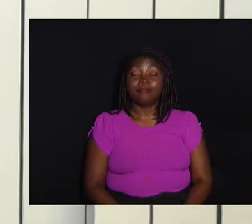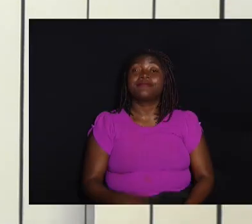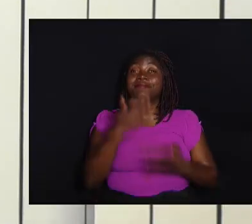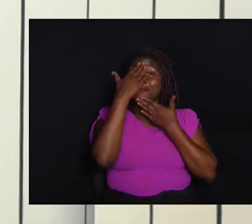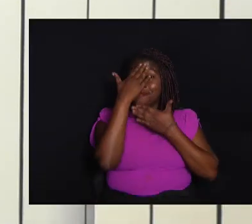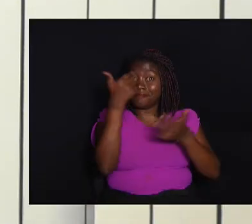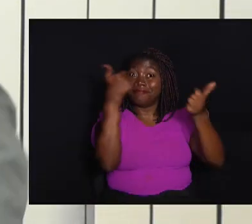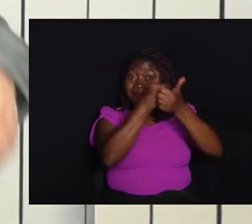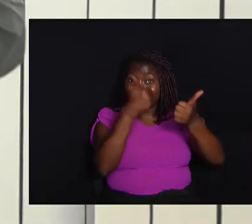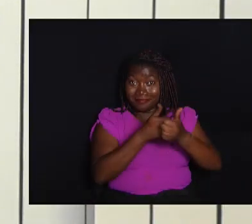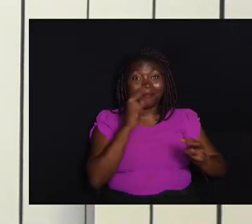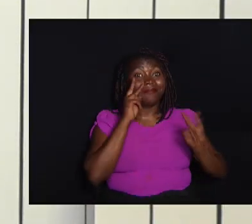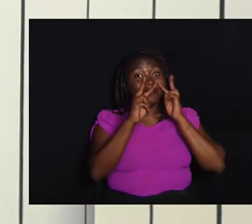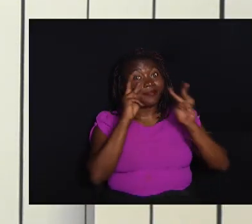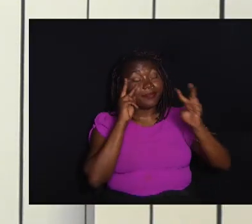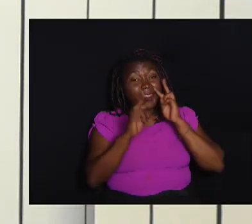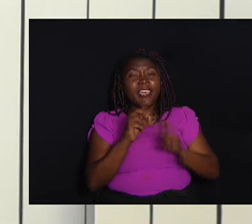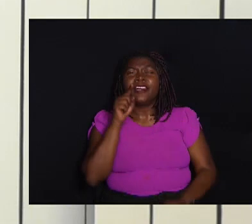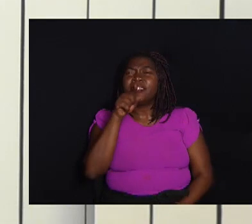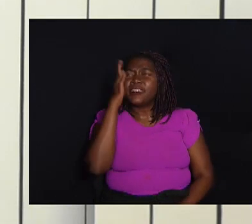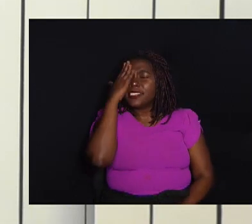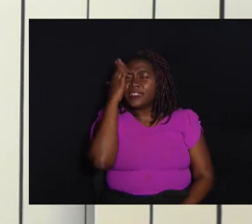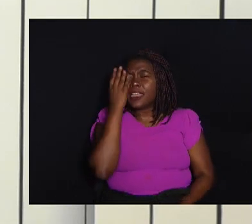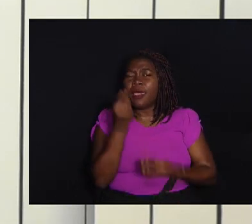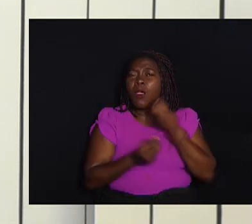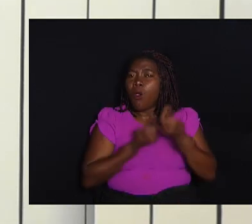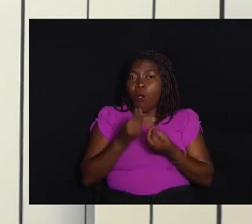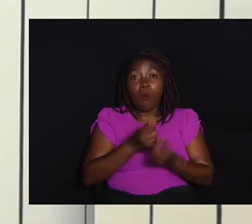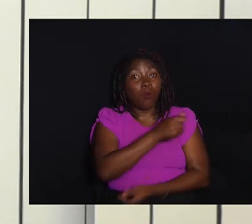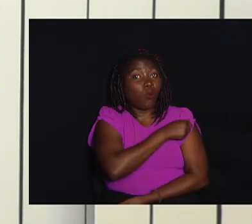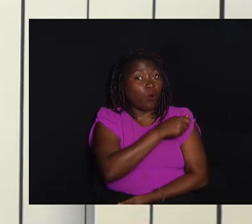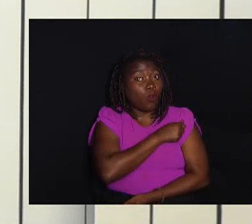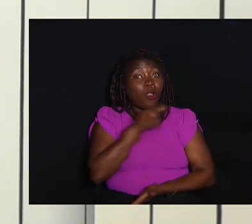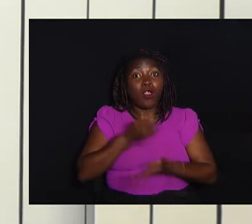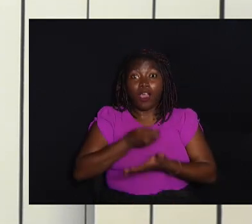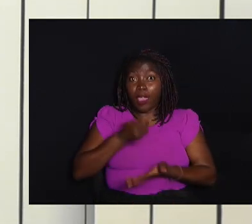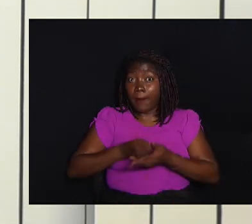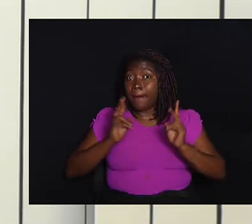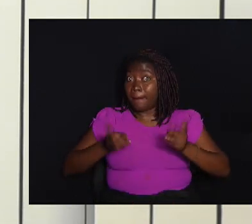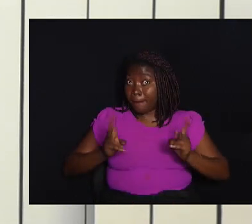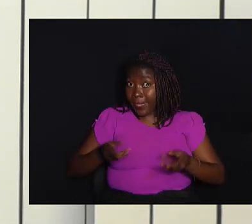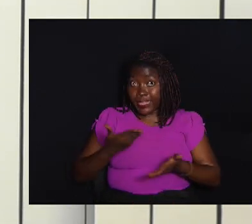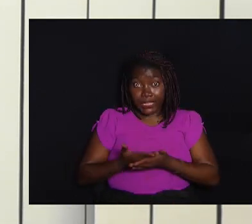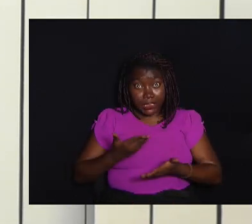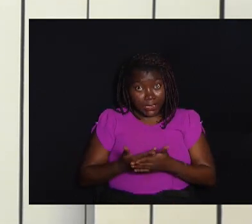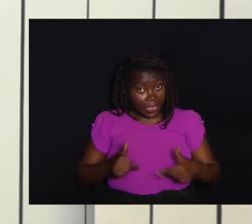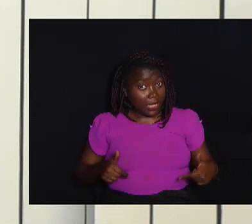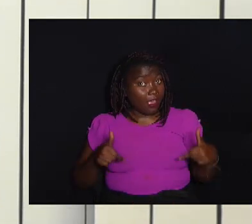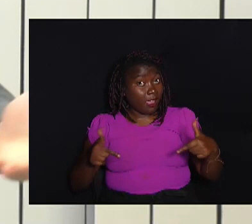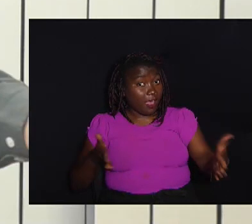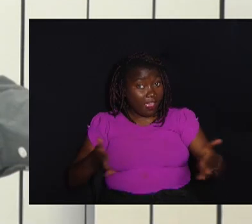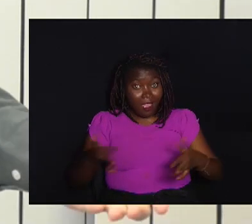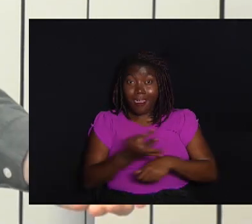pela sua audiência. E você sabe como estudantes devem manter os estudos ativos durante as